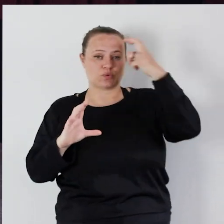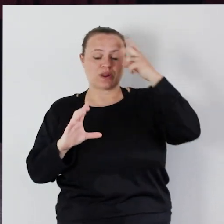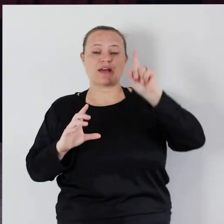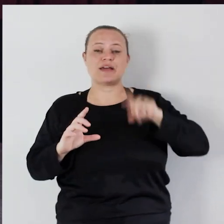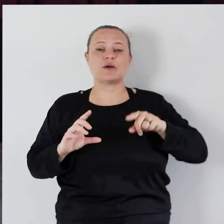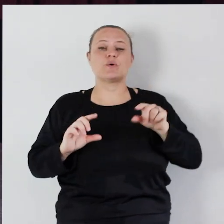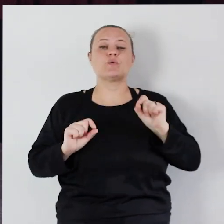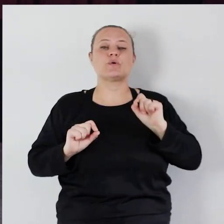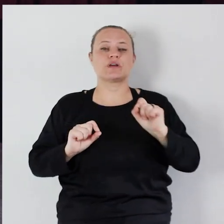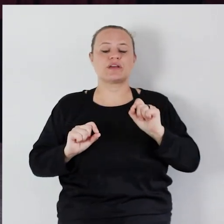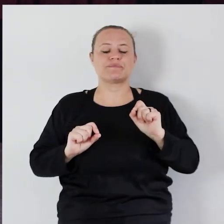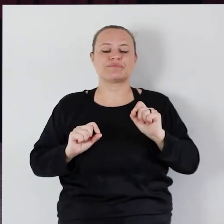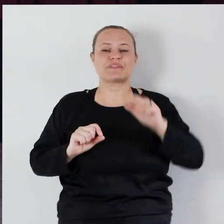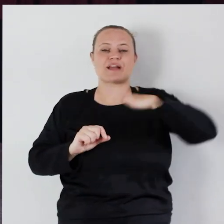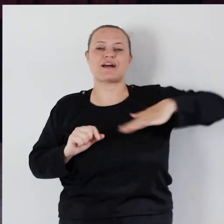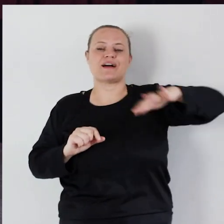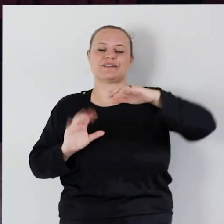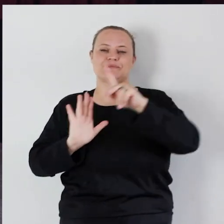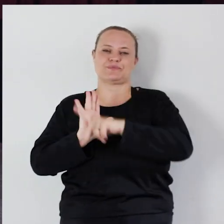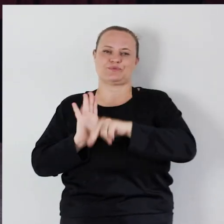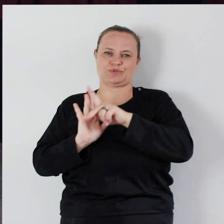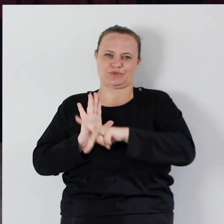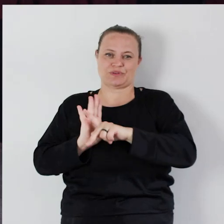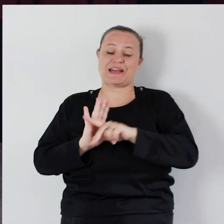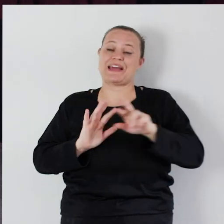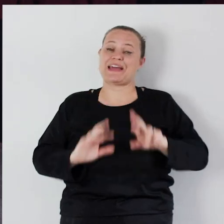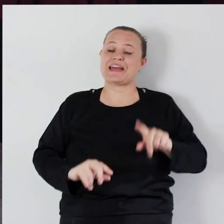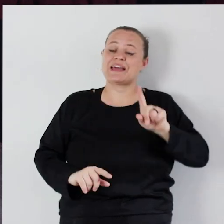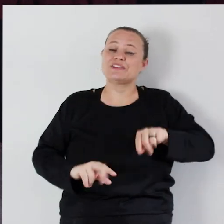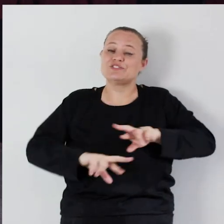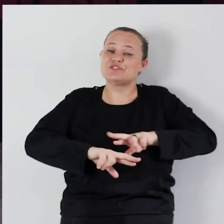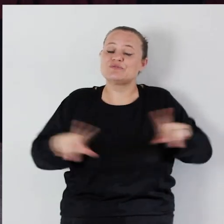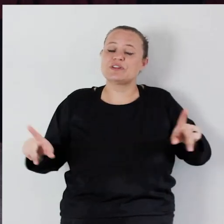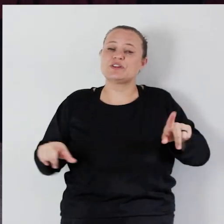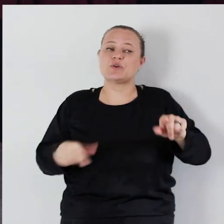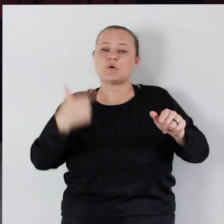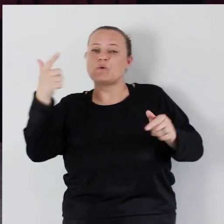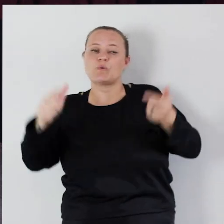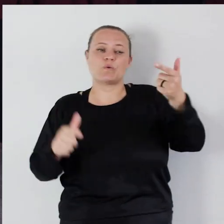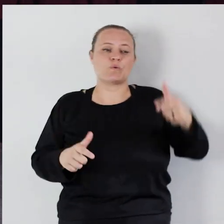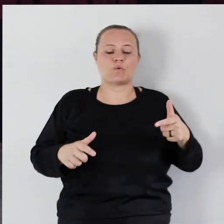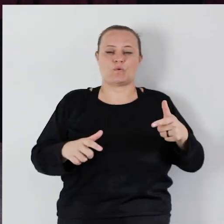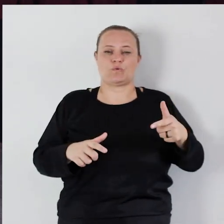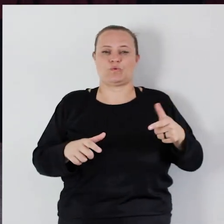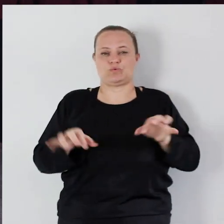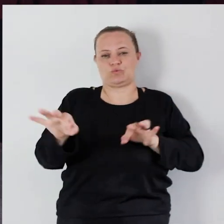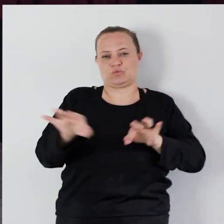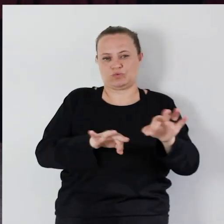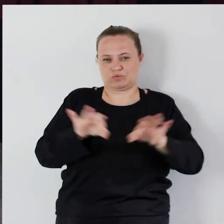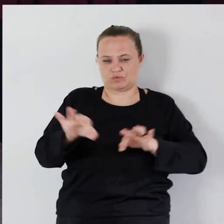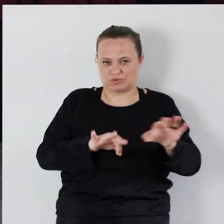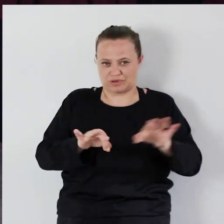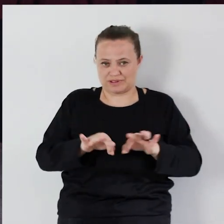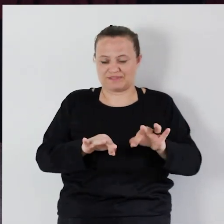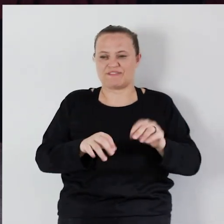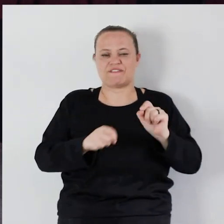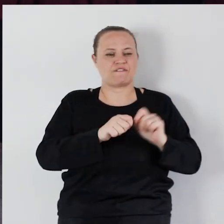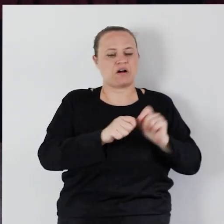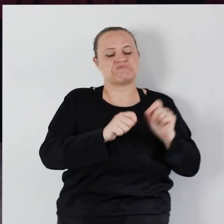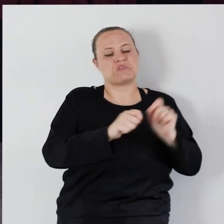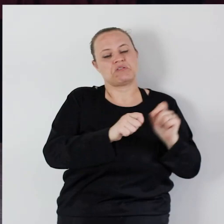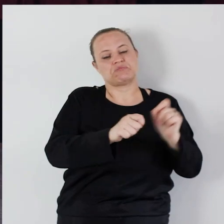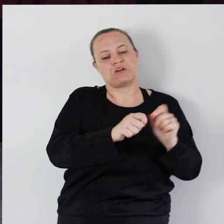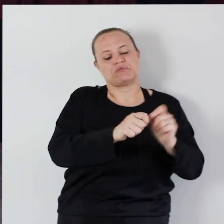culturais, o que a gente vai chamar atenção, e que é uma outra característica própria da cultura, é a atividade relacionada a projetos.